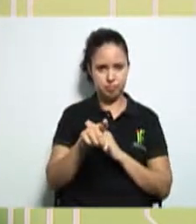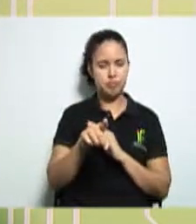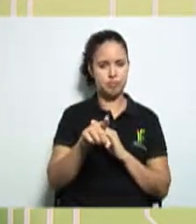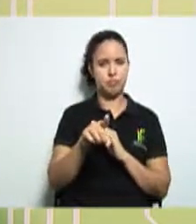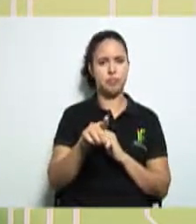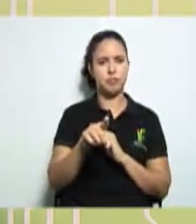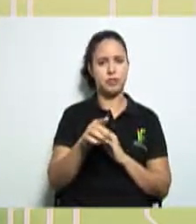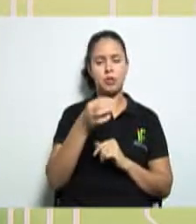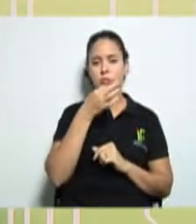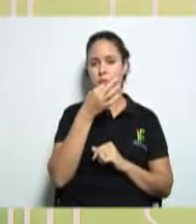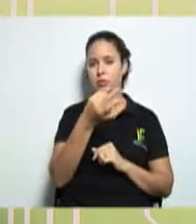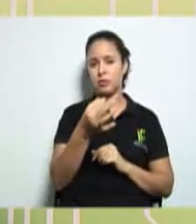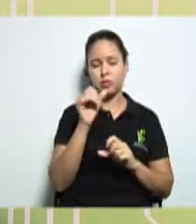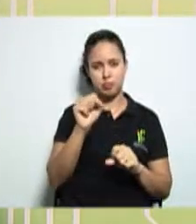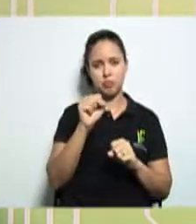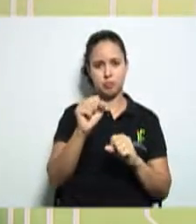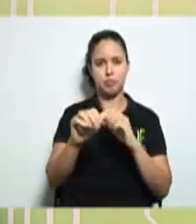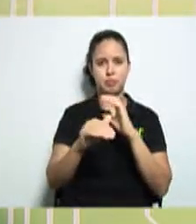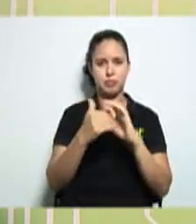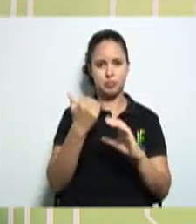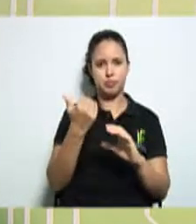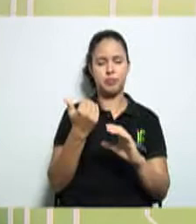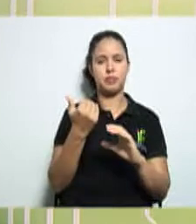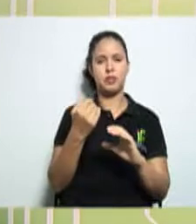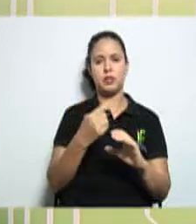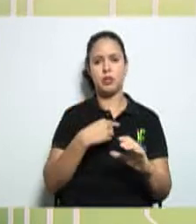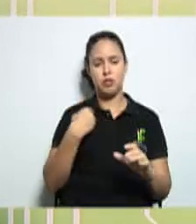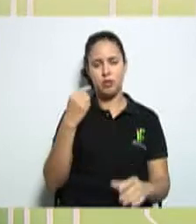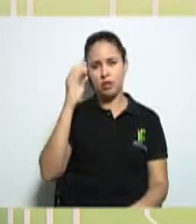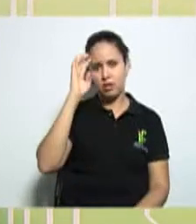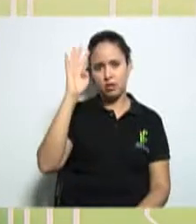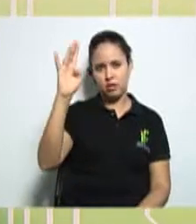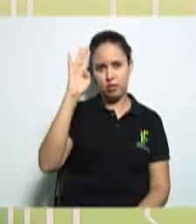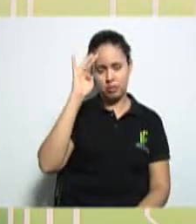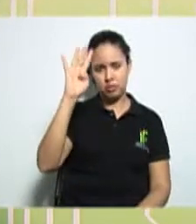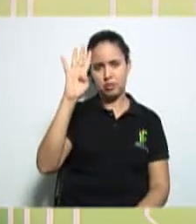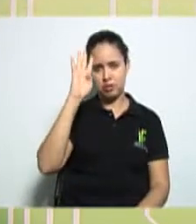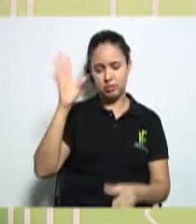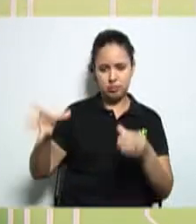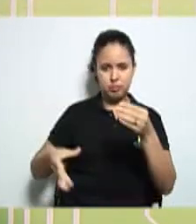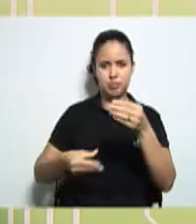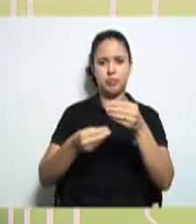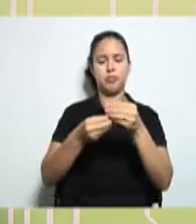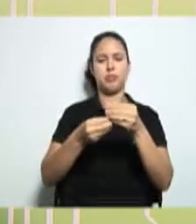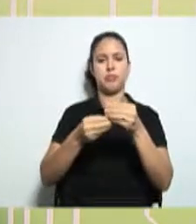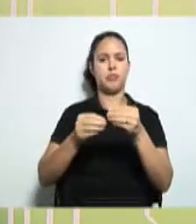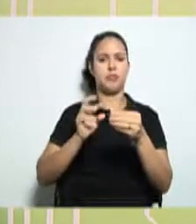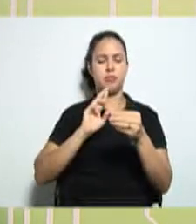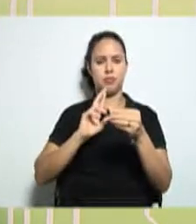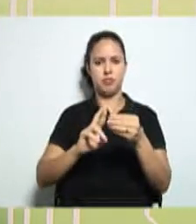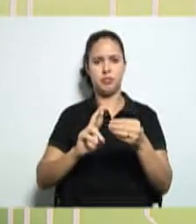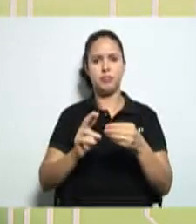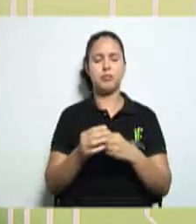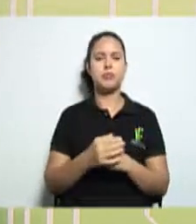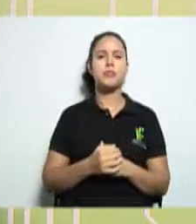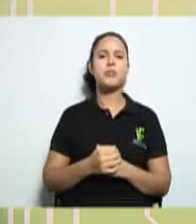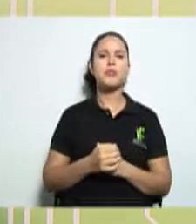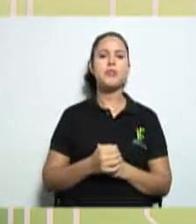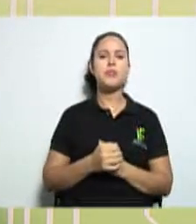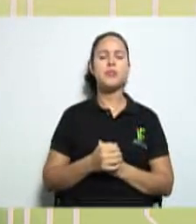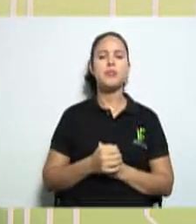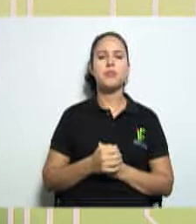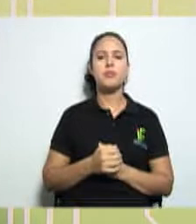Mas aí nós vamos com a parte da teoria para respaldar a nossa resposta. Nós pedimos opinião